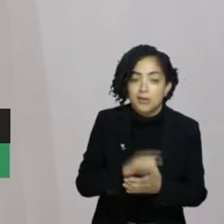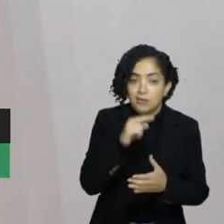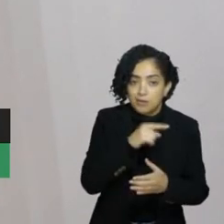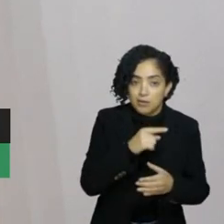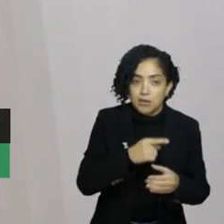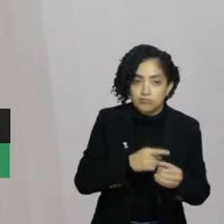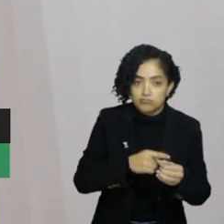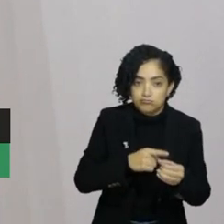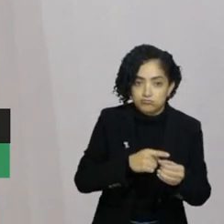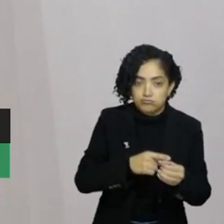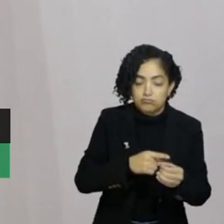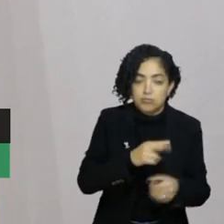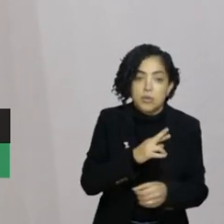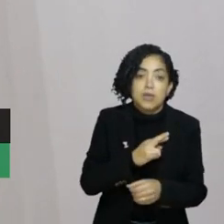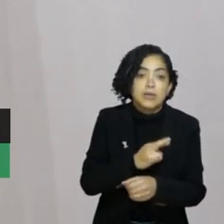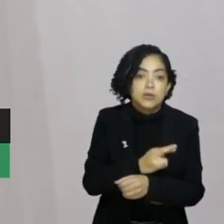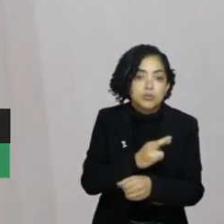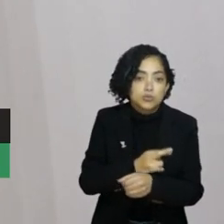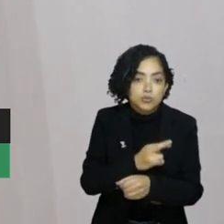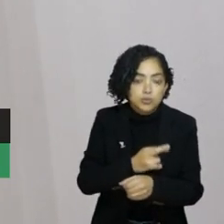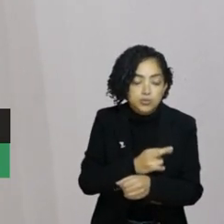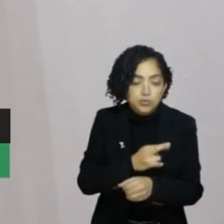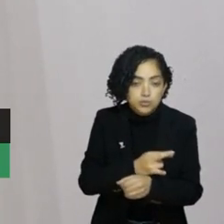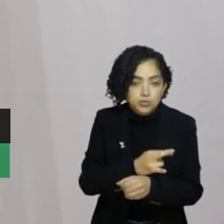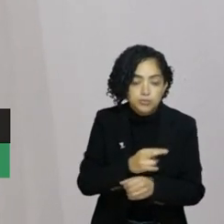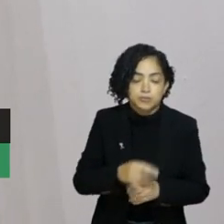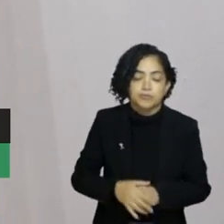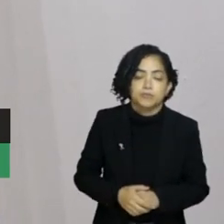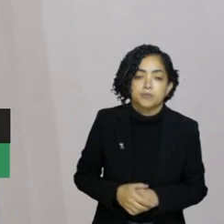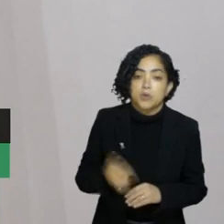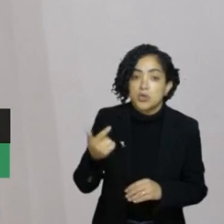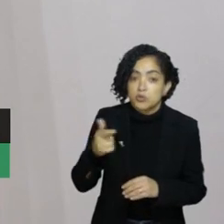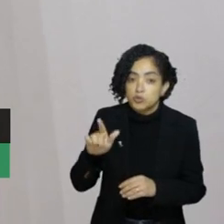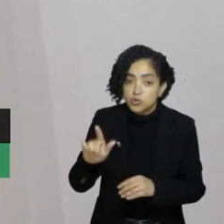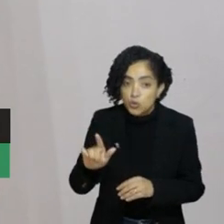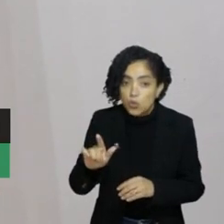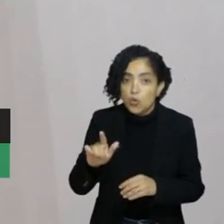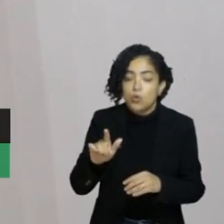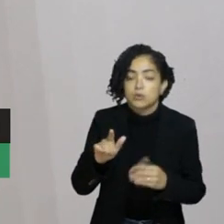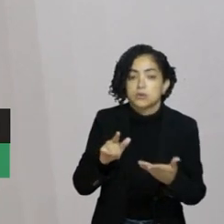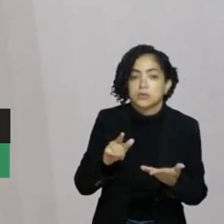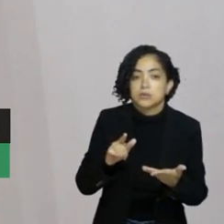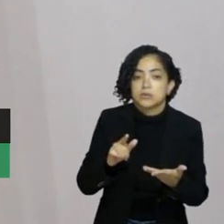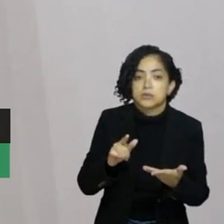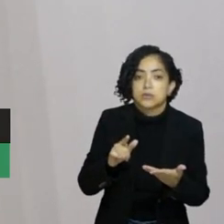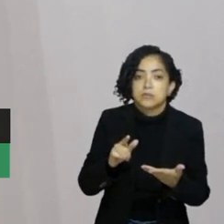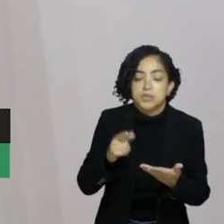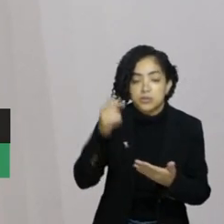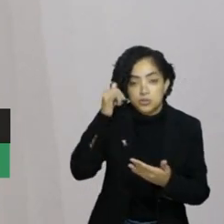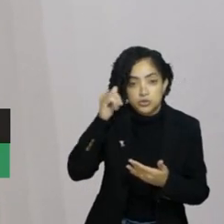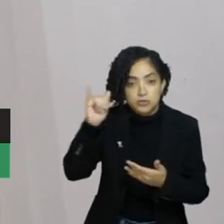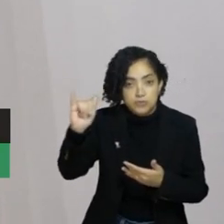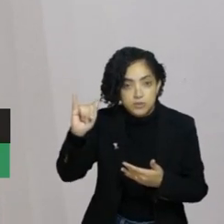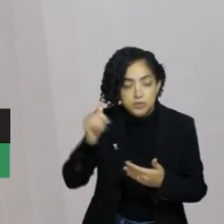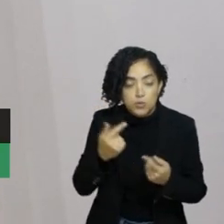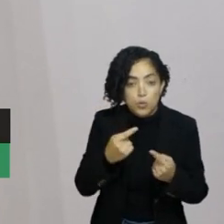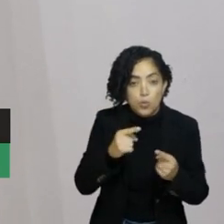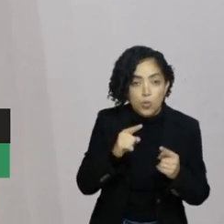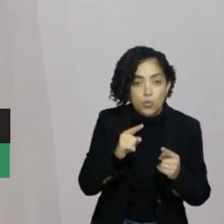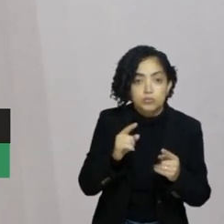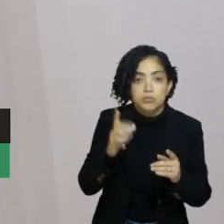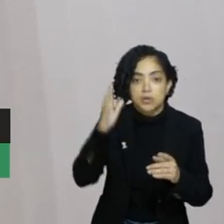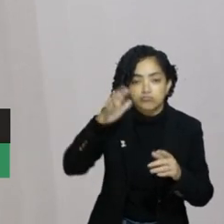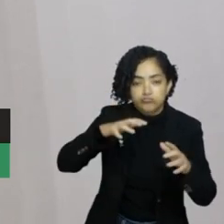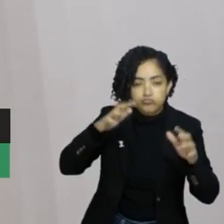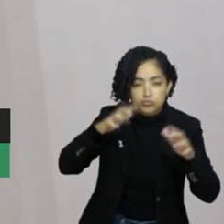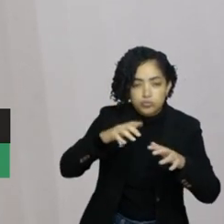Sul. A adoção desta e de outras medidas de prevenção contra as cheias foram temas